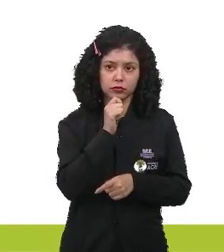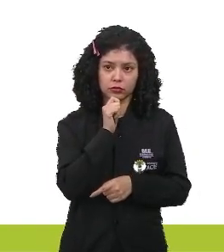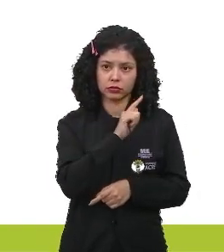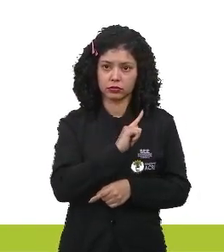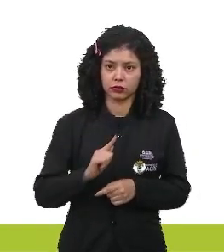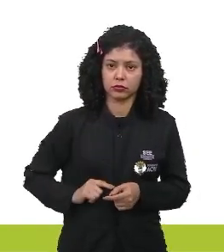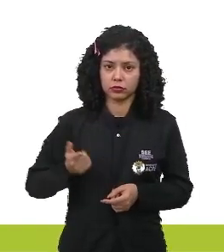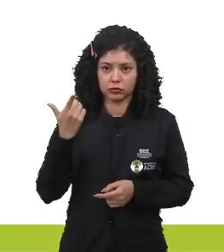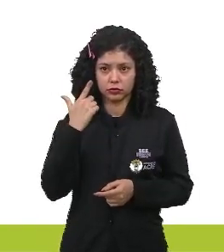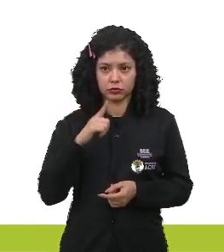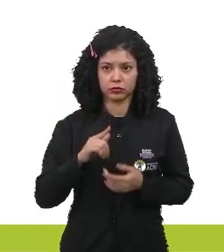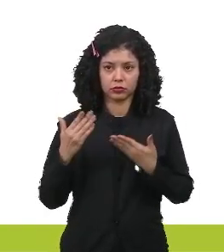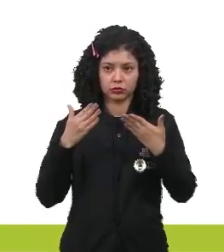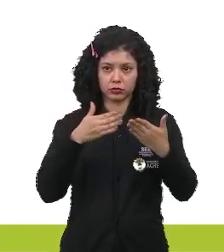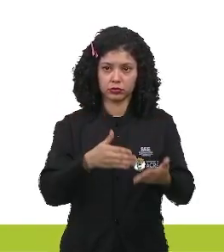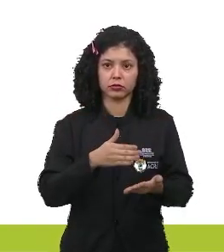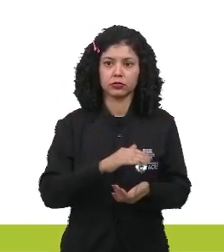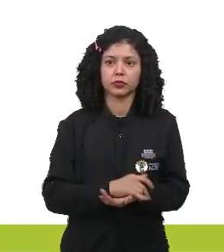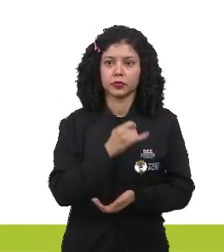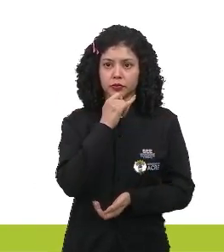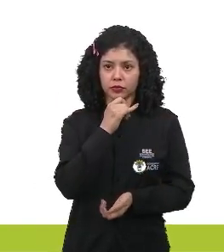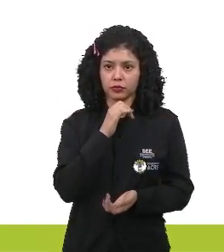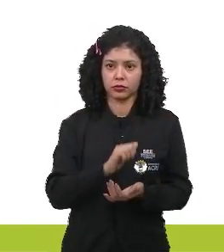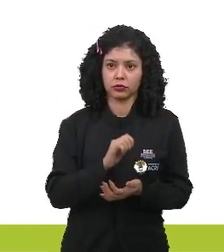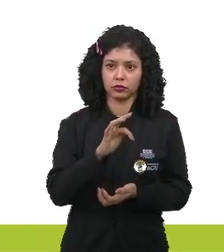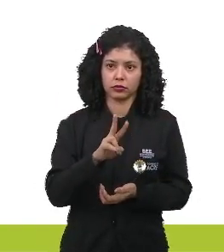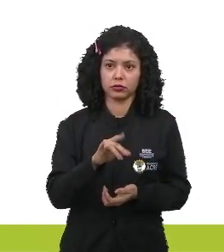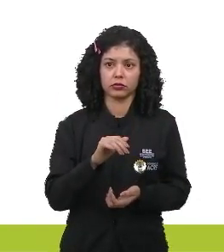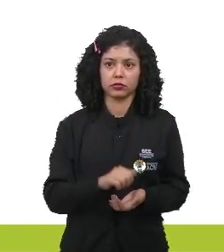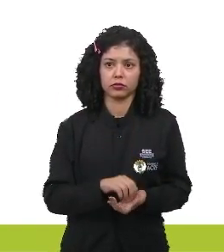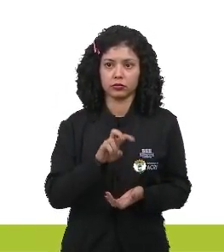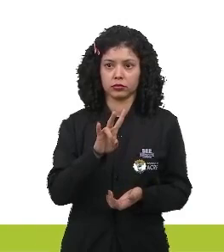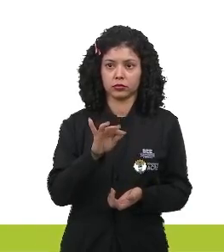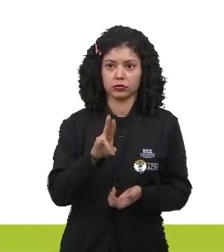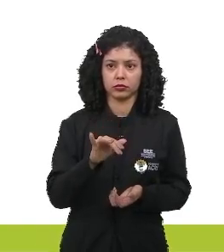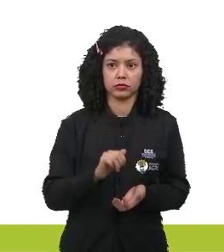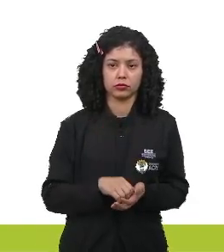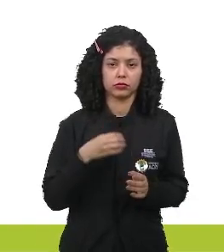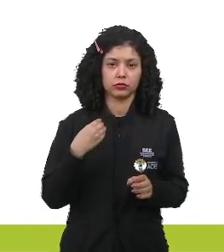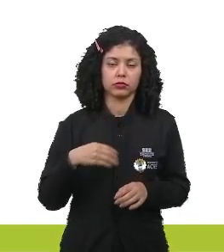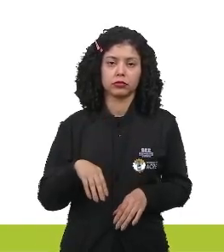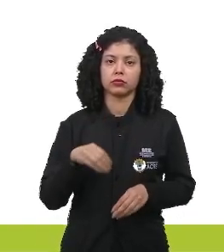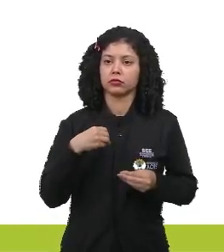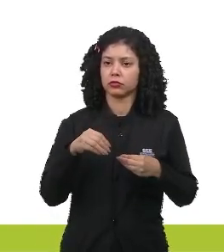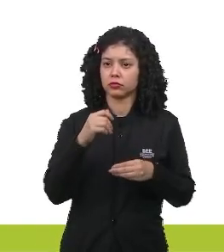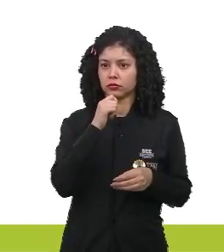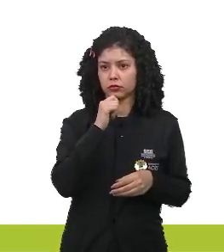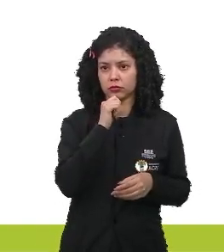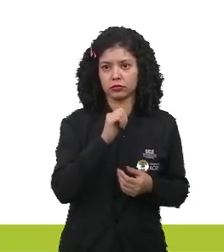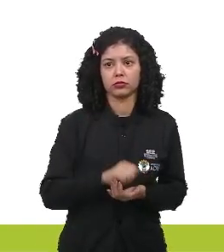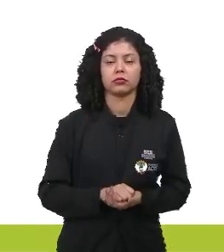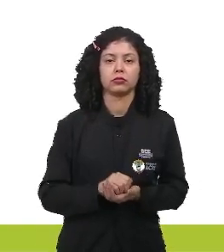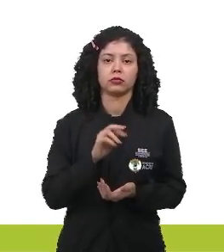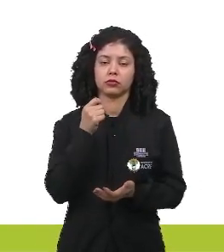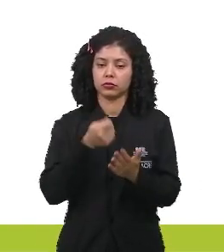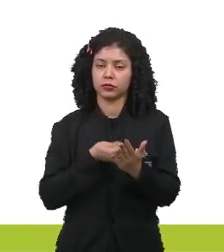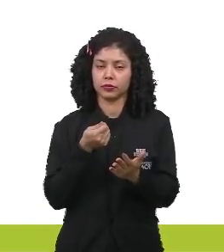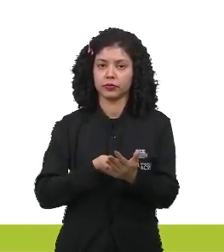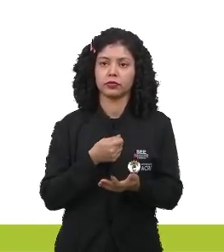garantir o seu objetivo por exemplo astúcia virilidade flexibilidade